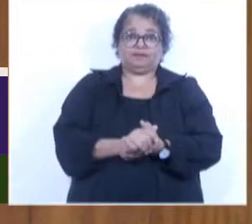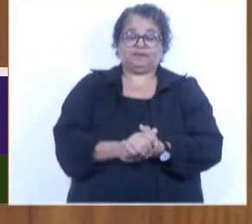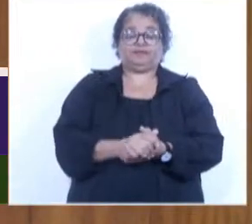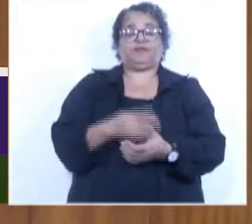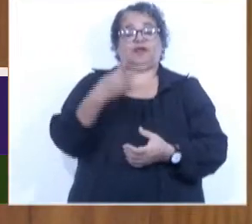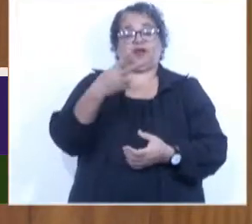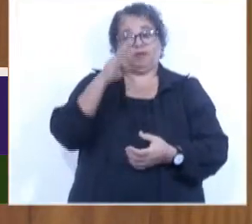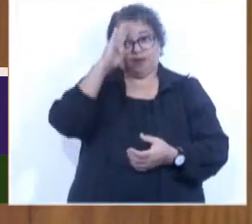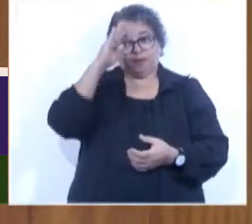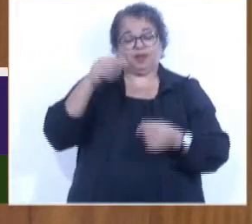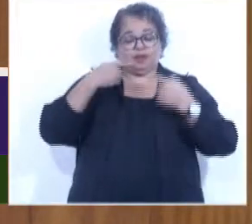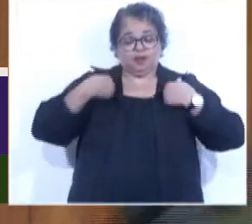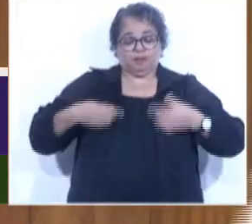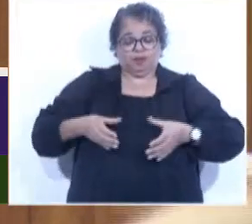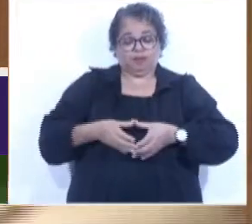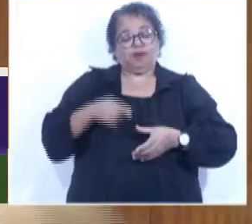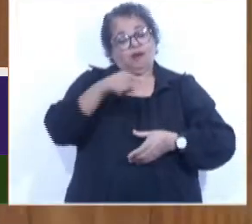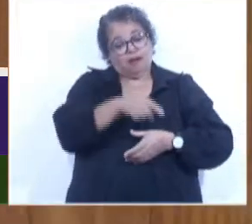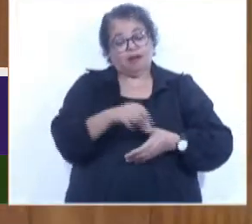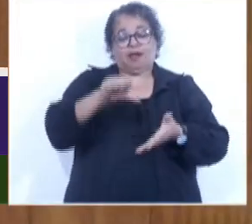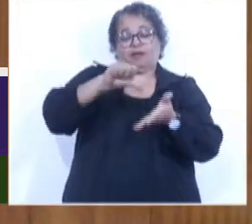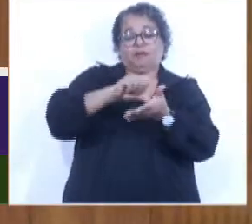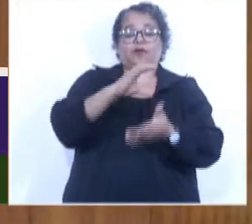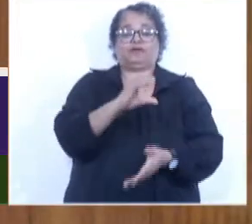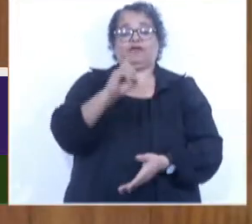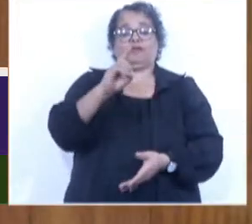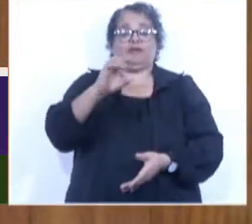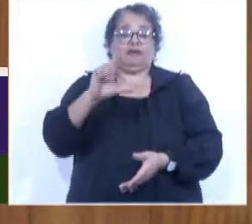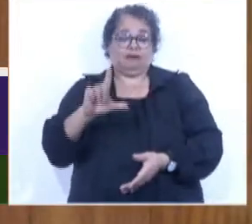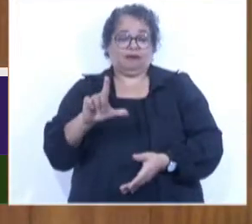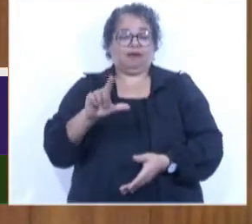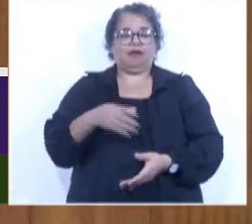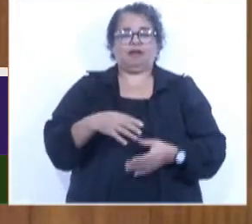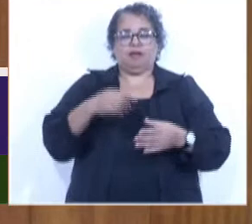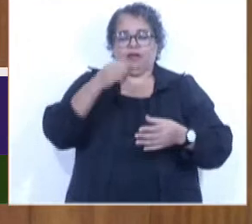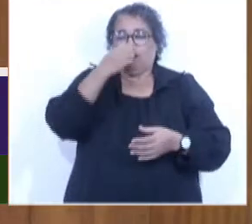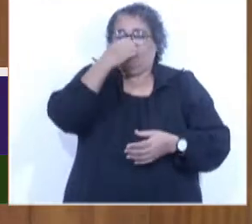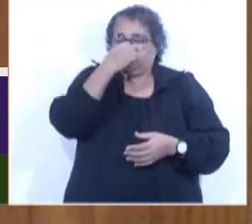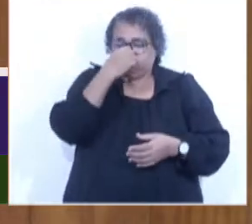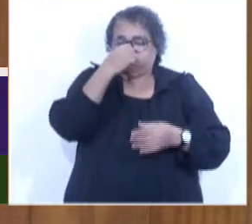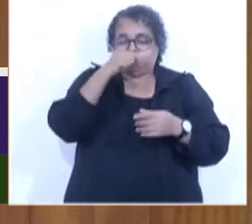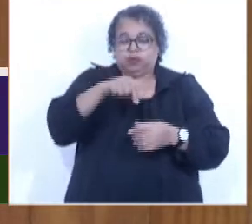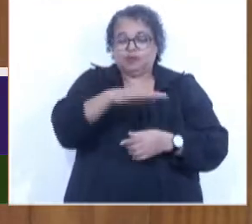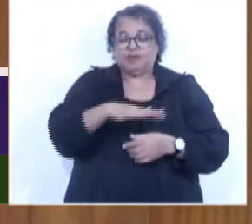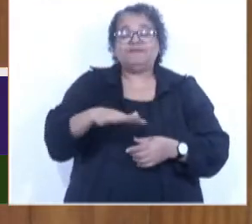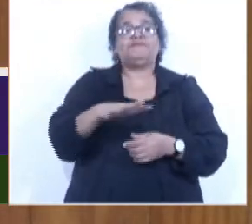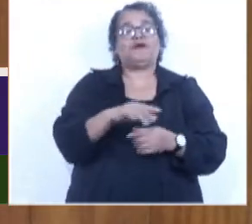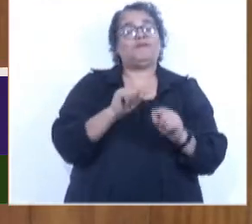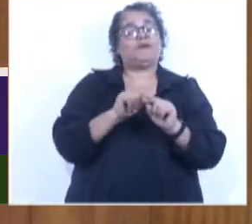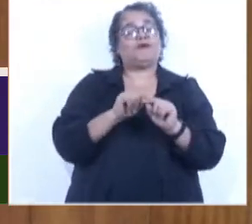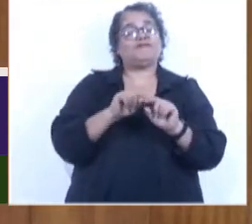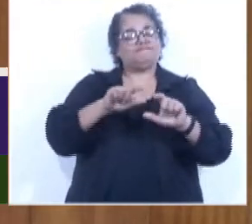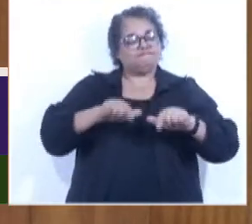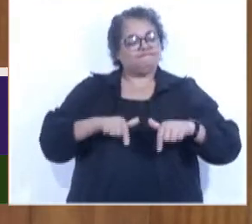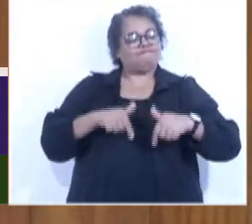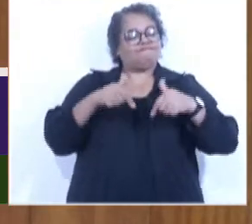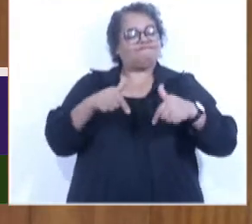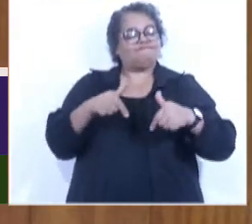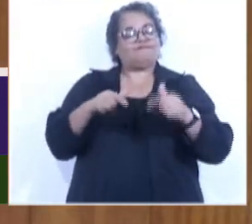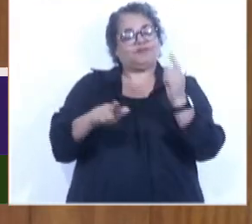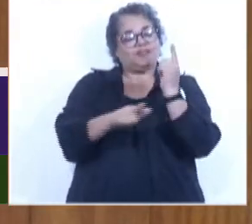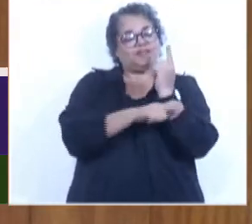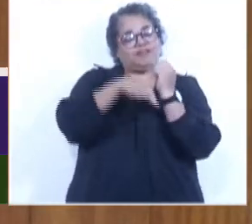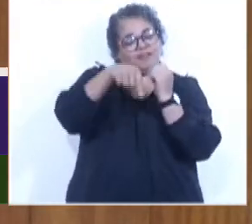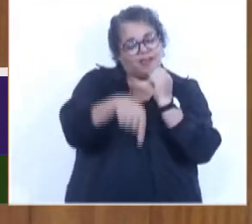do município realizadas no CDL eventos com casa cheia Isso prova trabalho essa nossa gestão aqui na Câmara